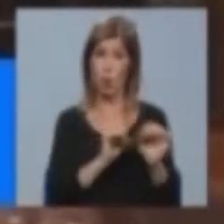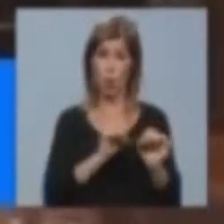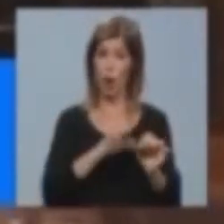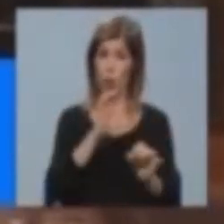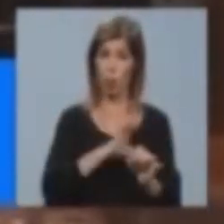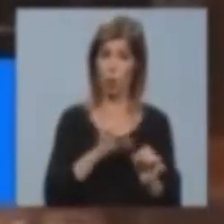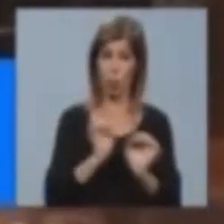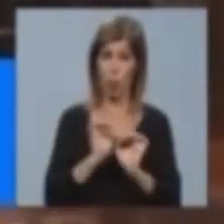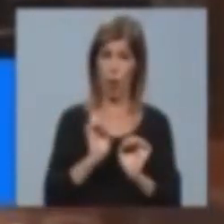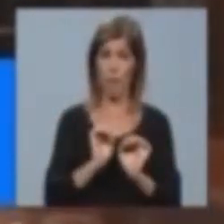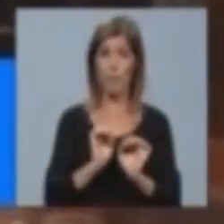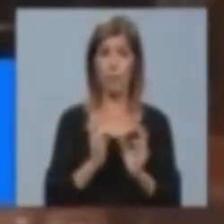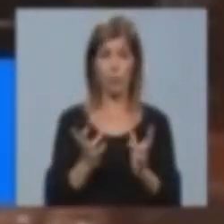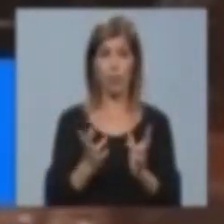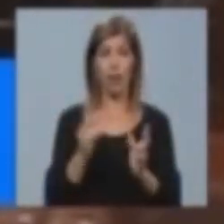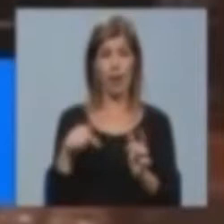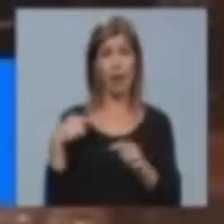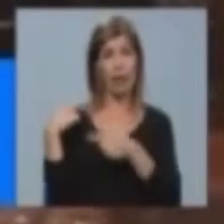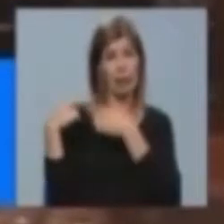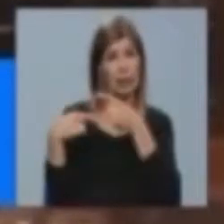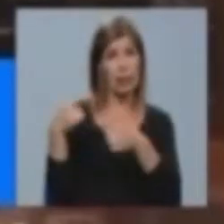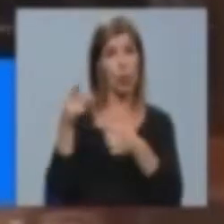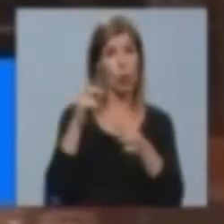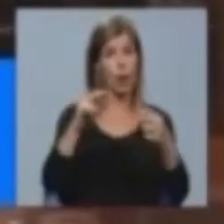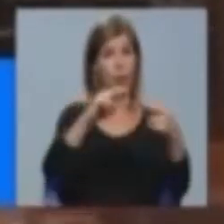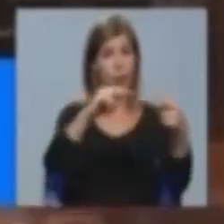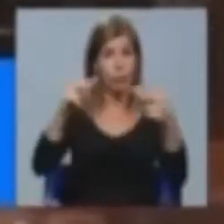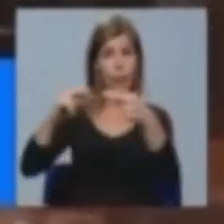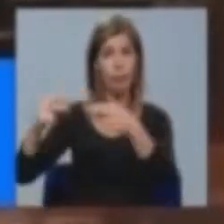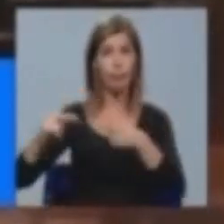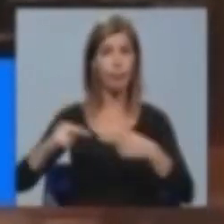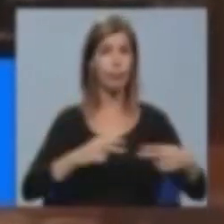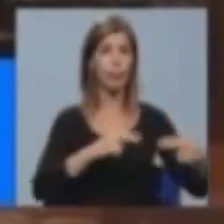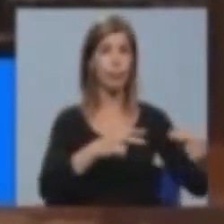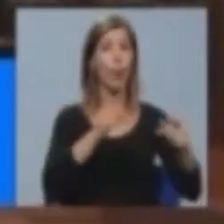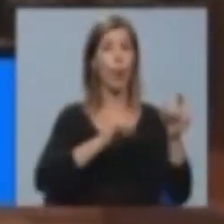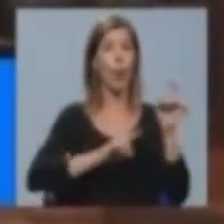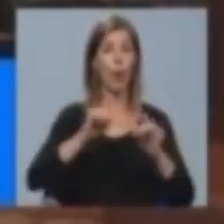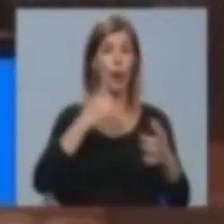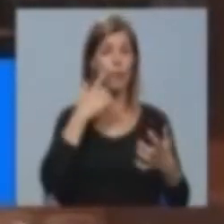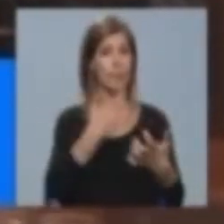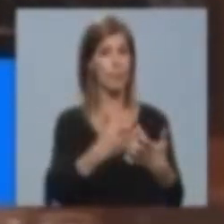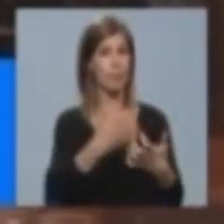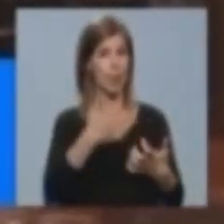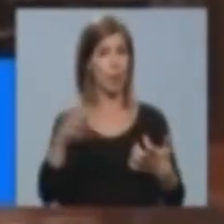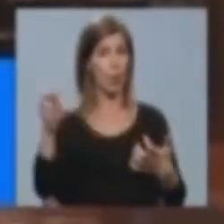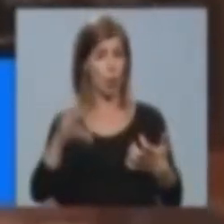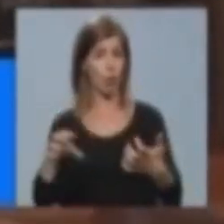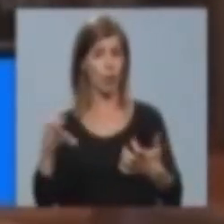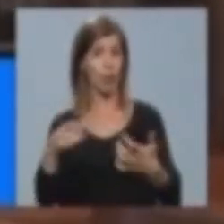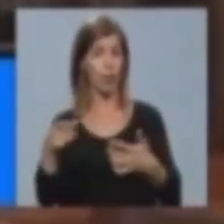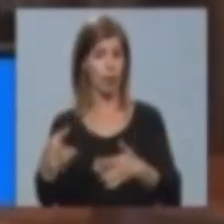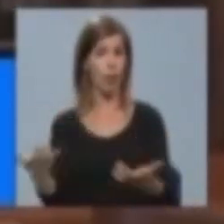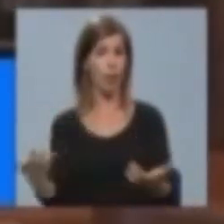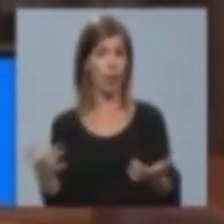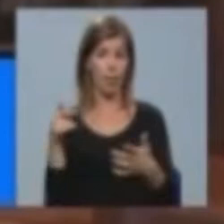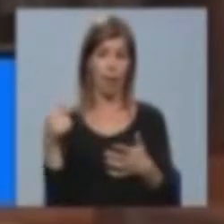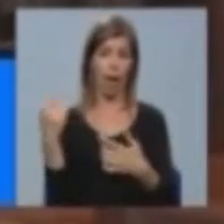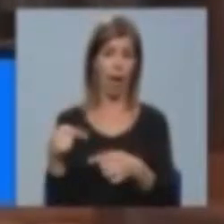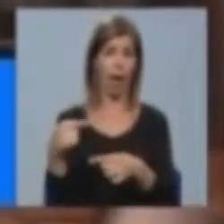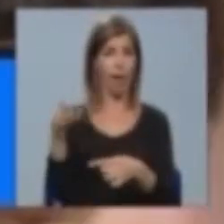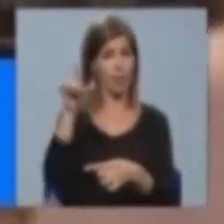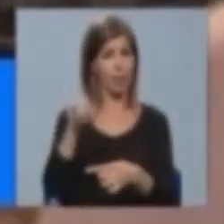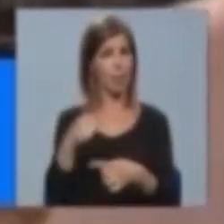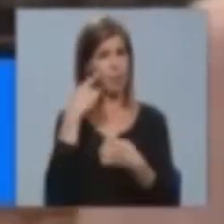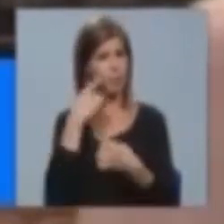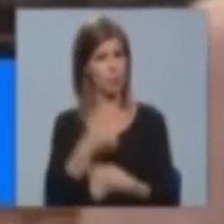continente, a tradição municipalista, que é aquela que mais vigora no território continental, acaba por ter também uma expressão nas